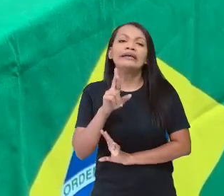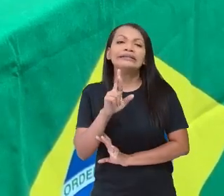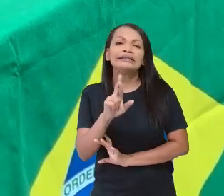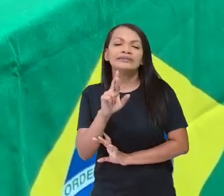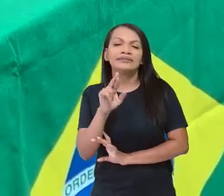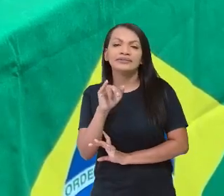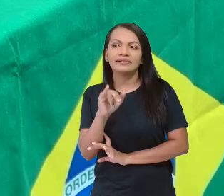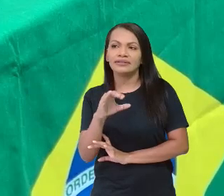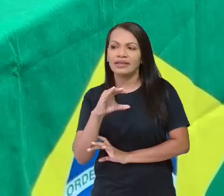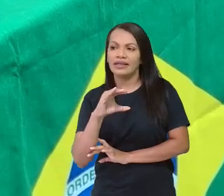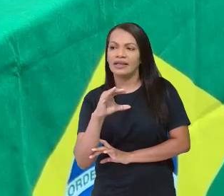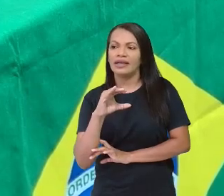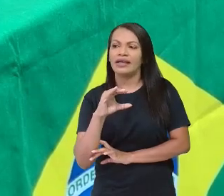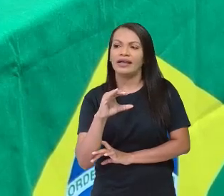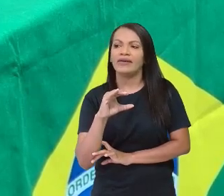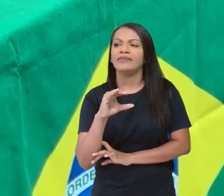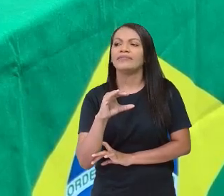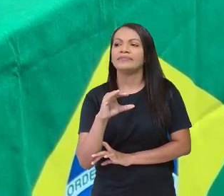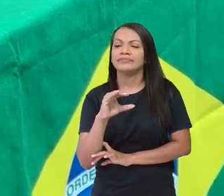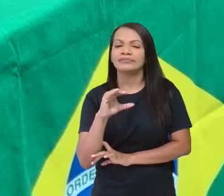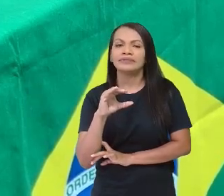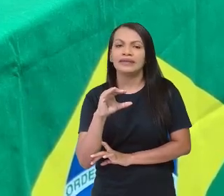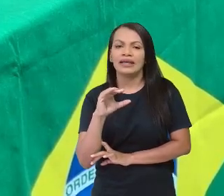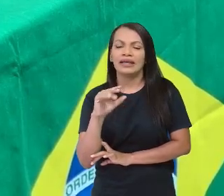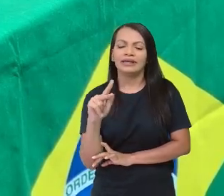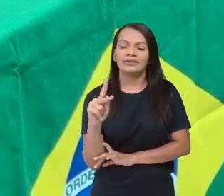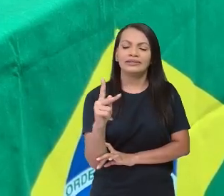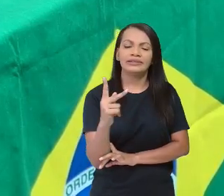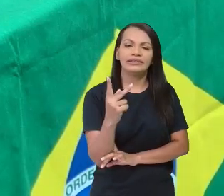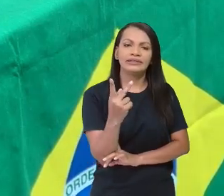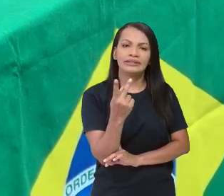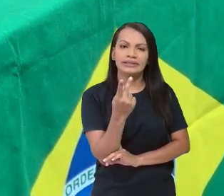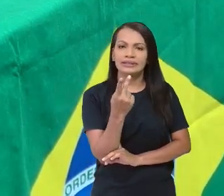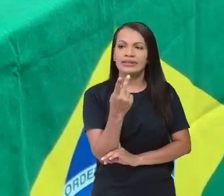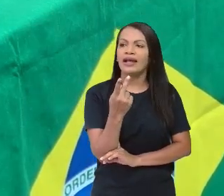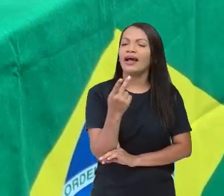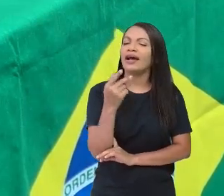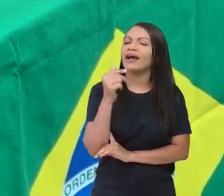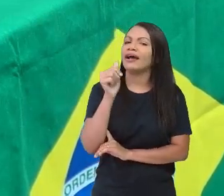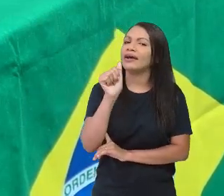Um R. Já sabe? Richard. Richard. Li.